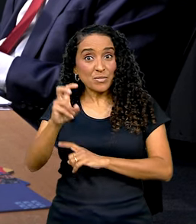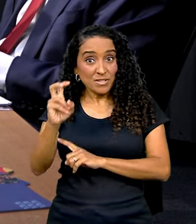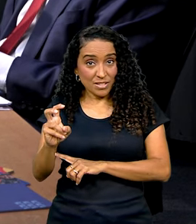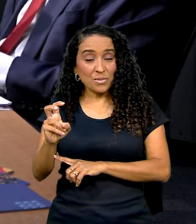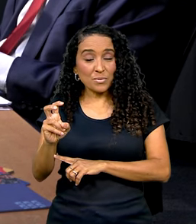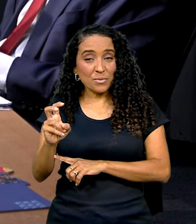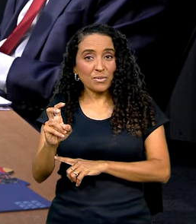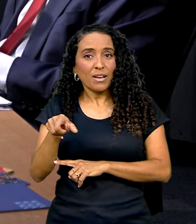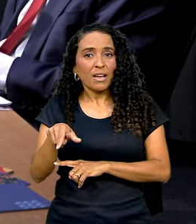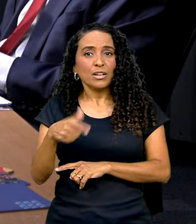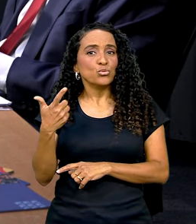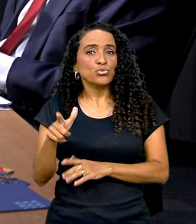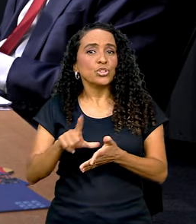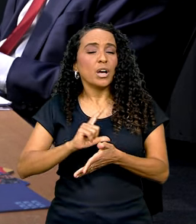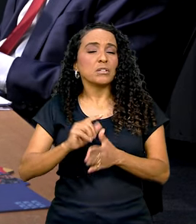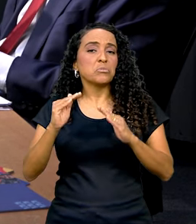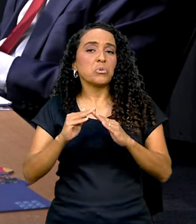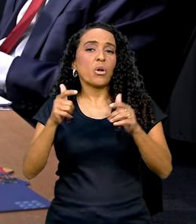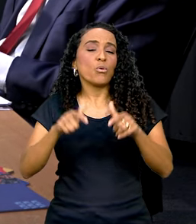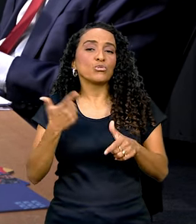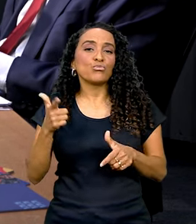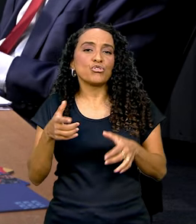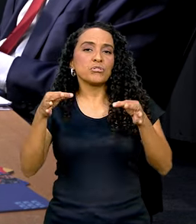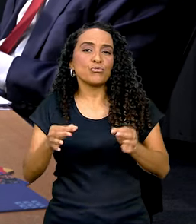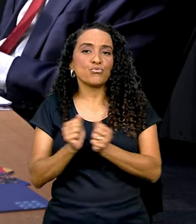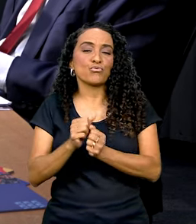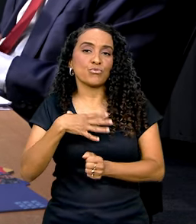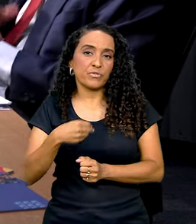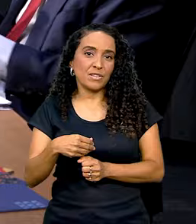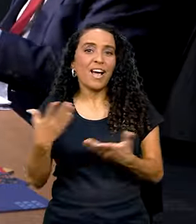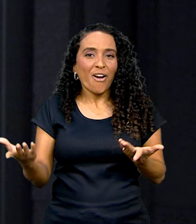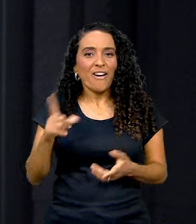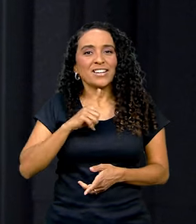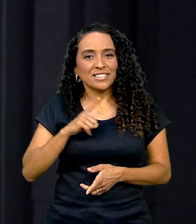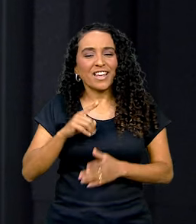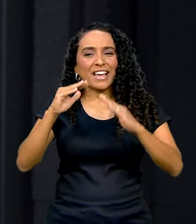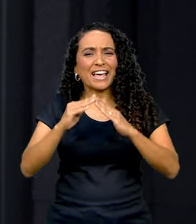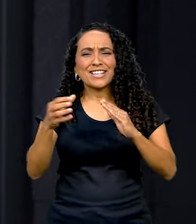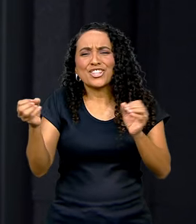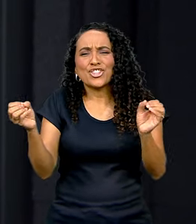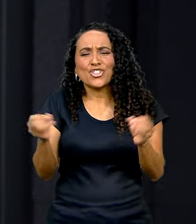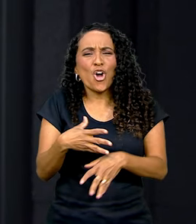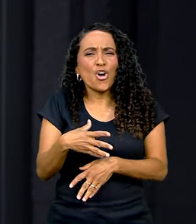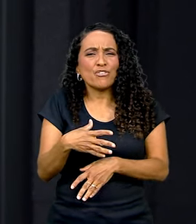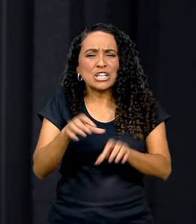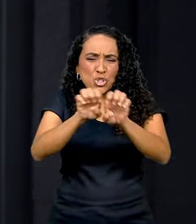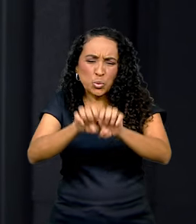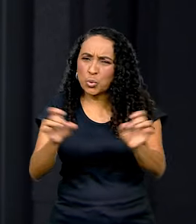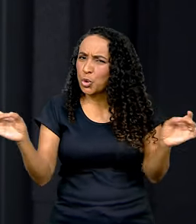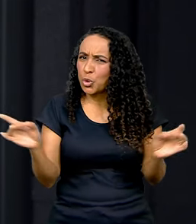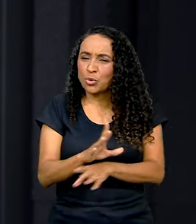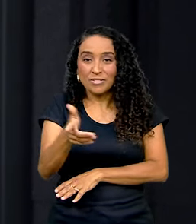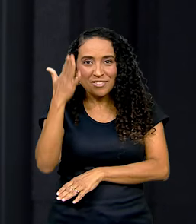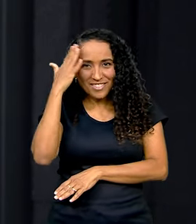ela é mãe de cinco filhos e não tinha sequer onde morar com dignidade com essas crianças e agora ela tem um lar novinho com toda